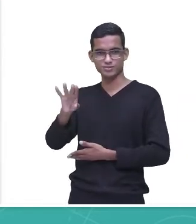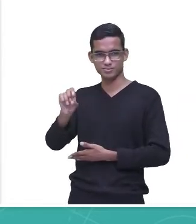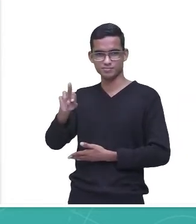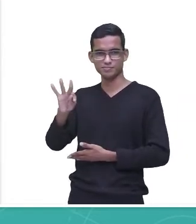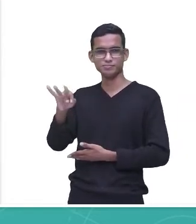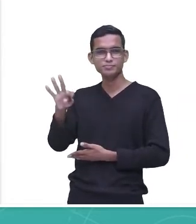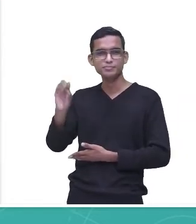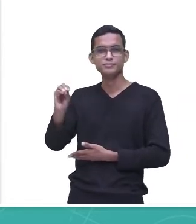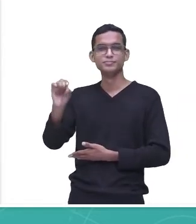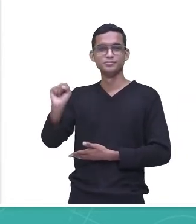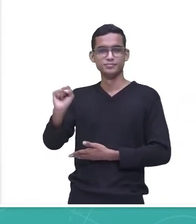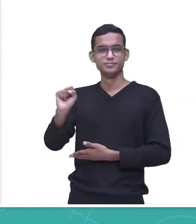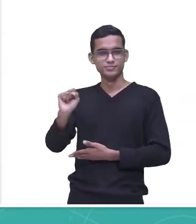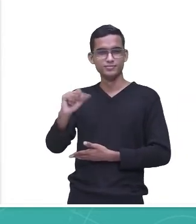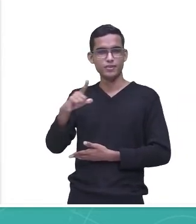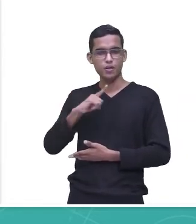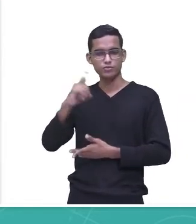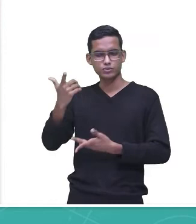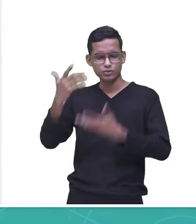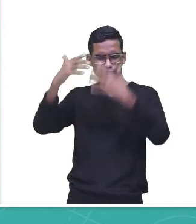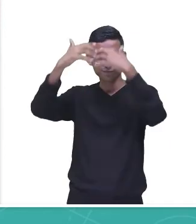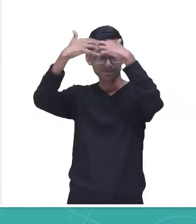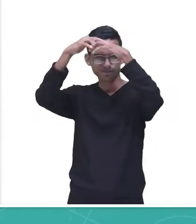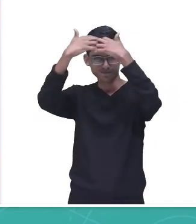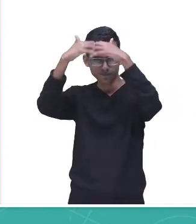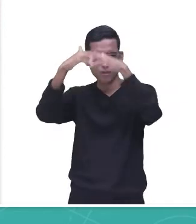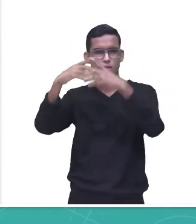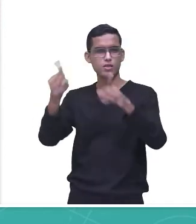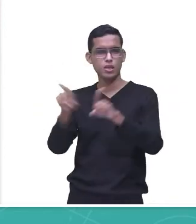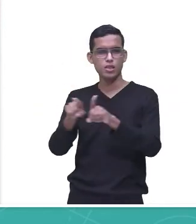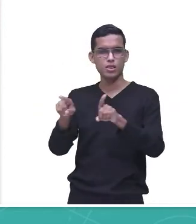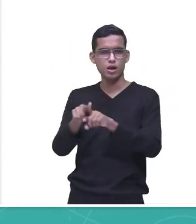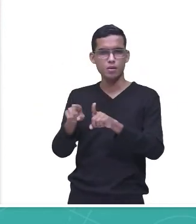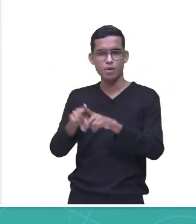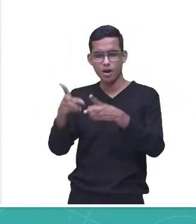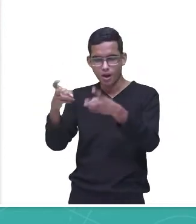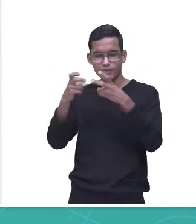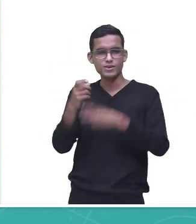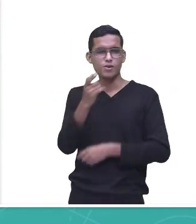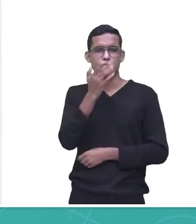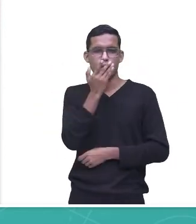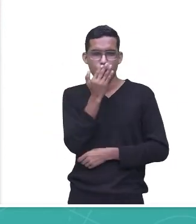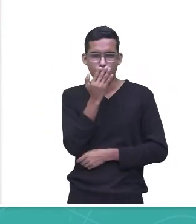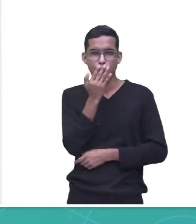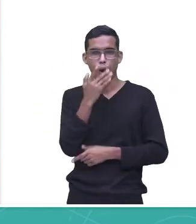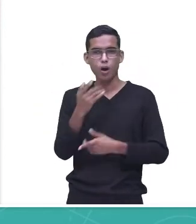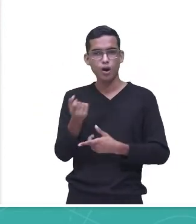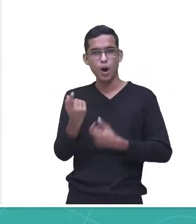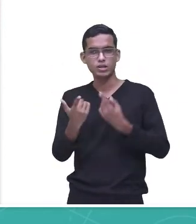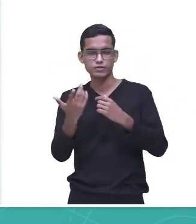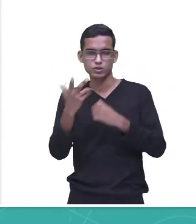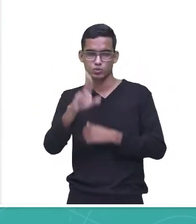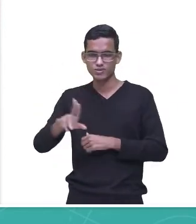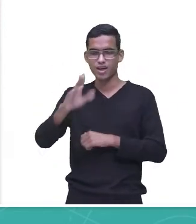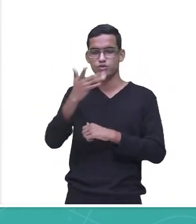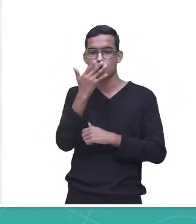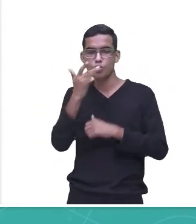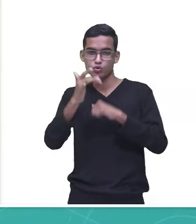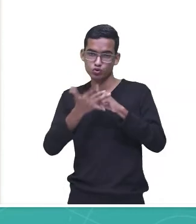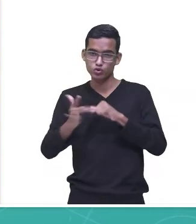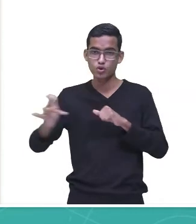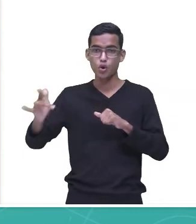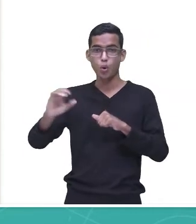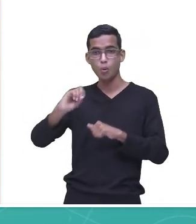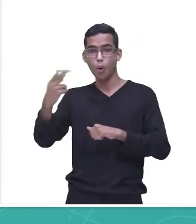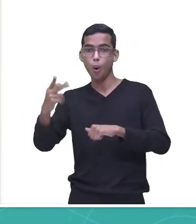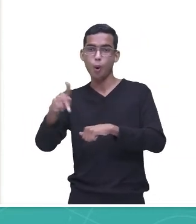desde a sua concepção até a aplicação da cor, muitas vezes realizada em ouro ou prata. O que vem ser a escultura